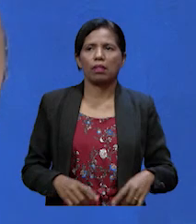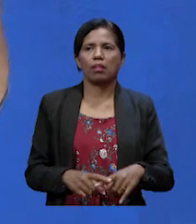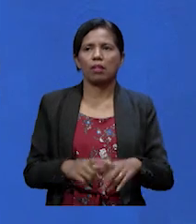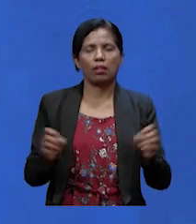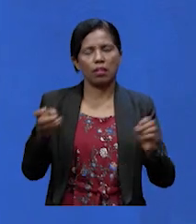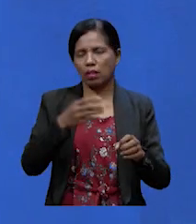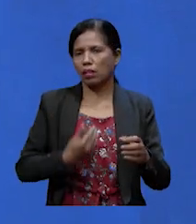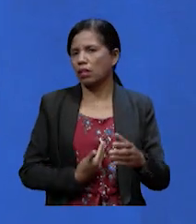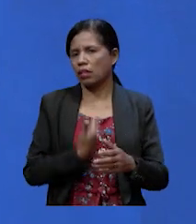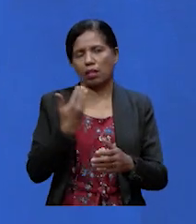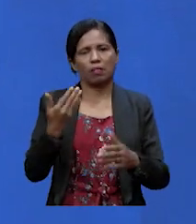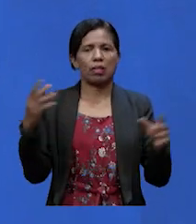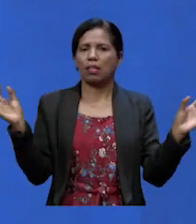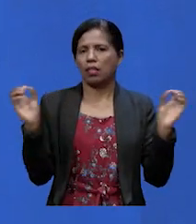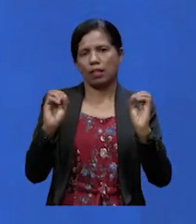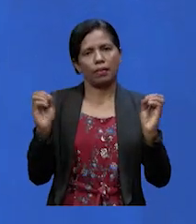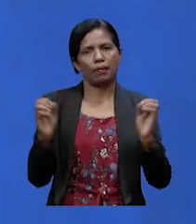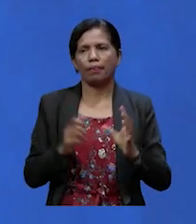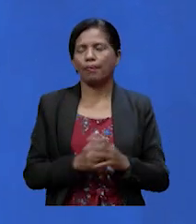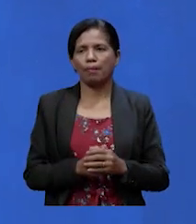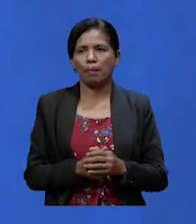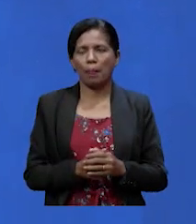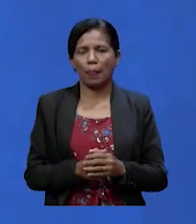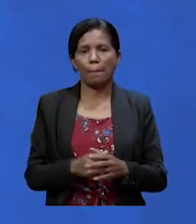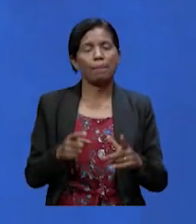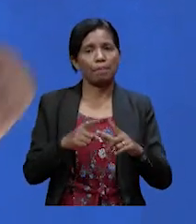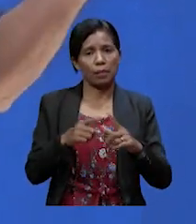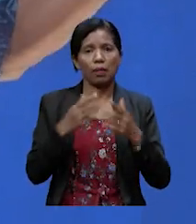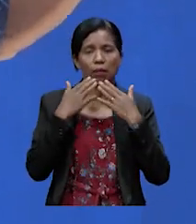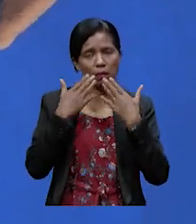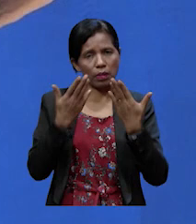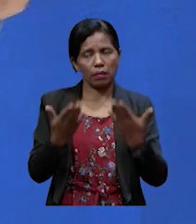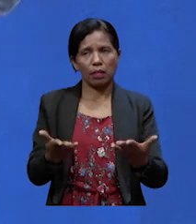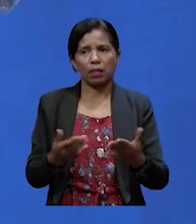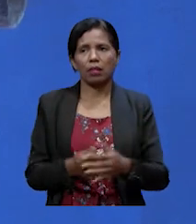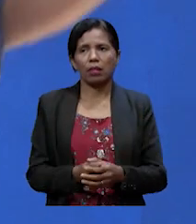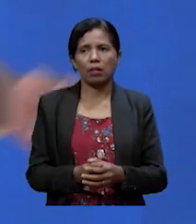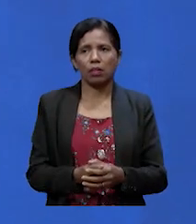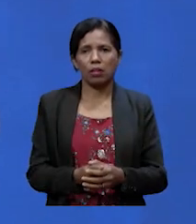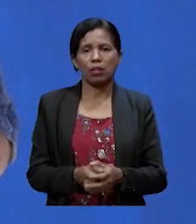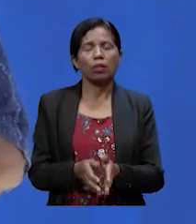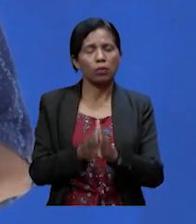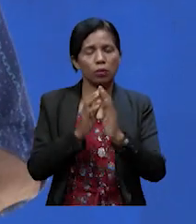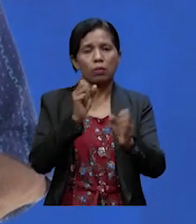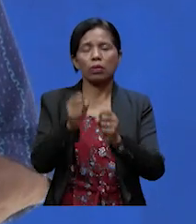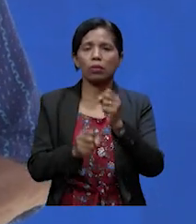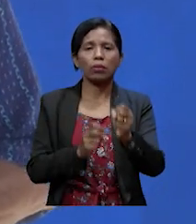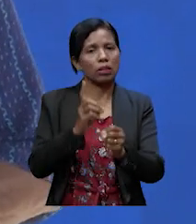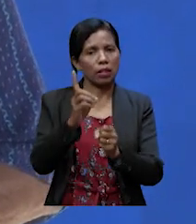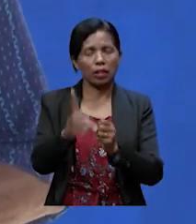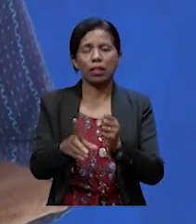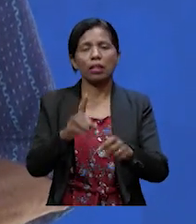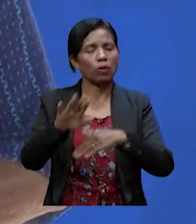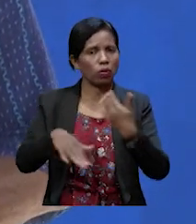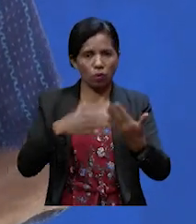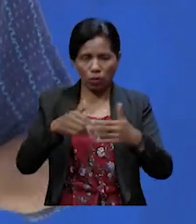exclama leia. Eu não me quero agradecer, não sou uma parte, mas sou cidade de Goma,